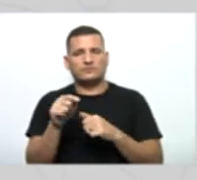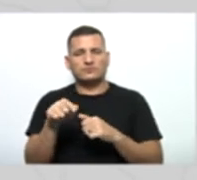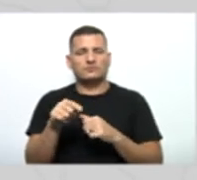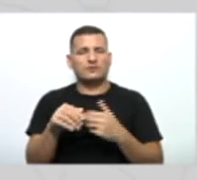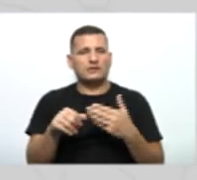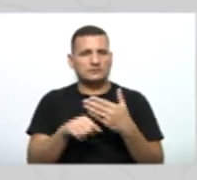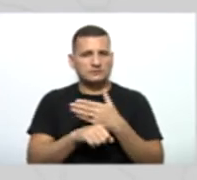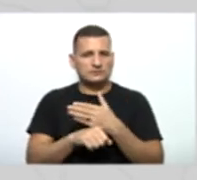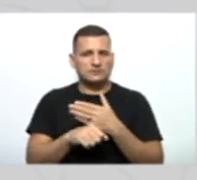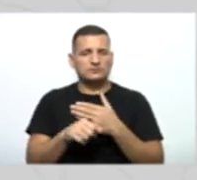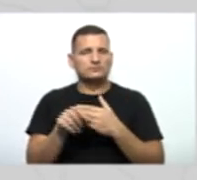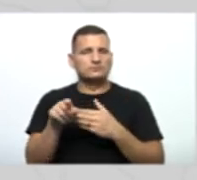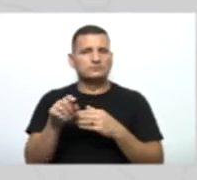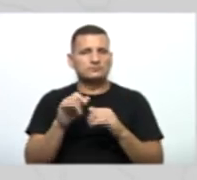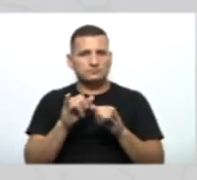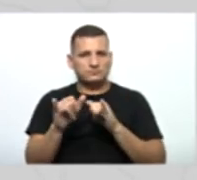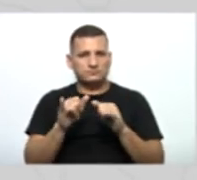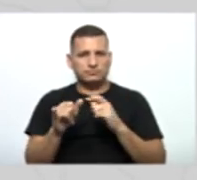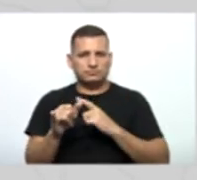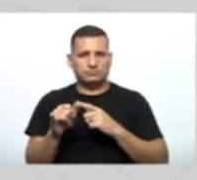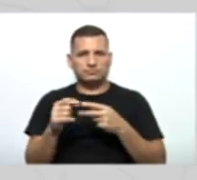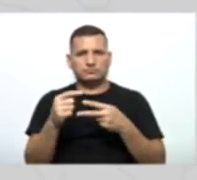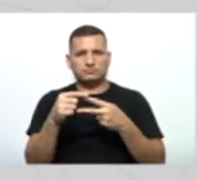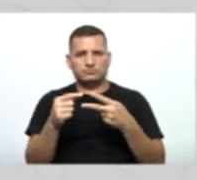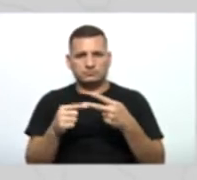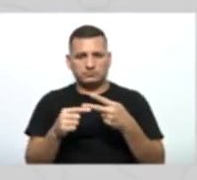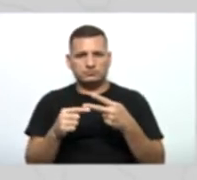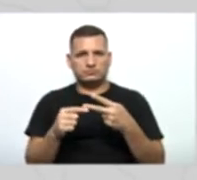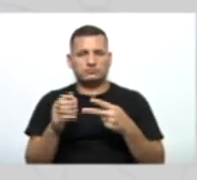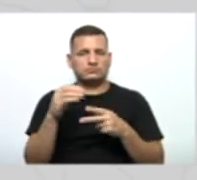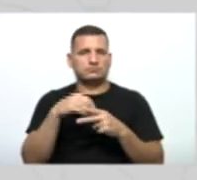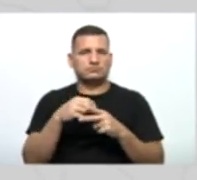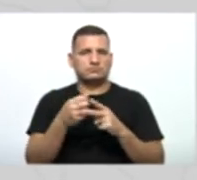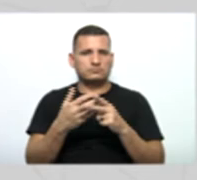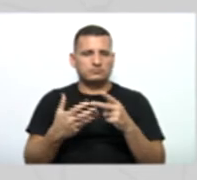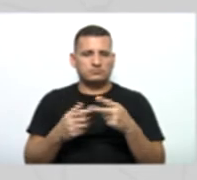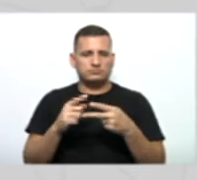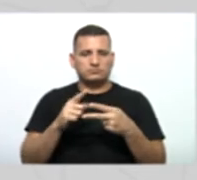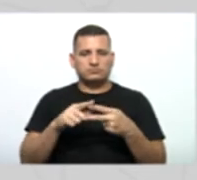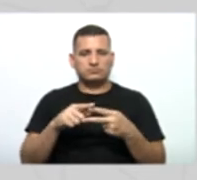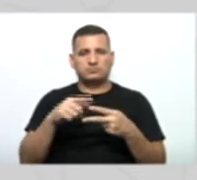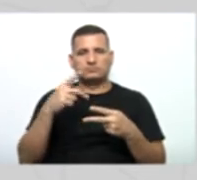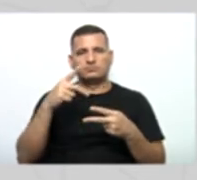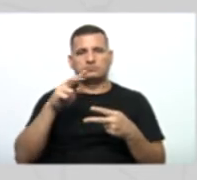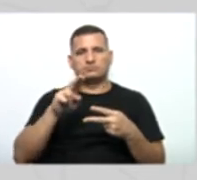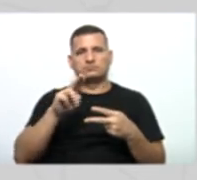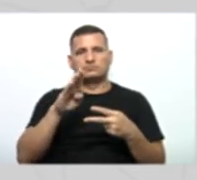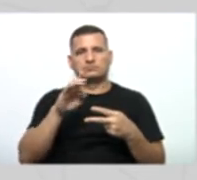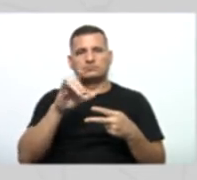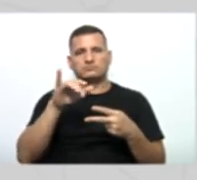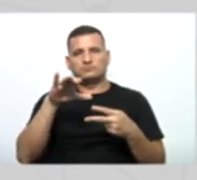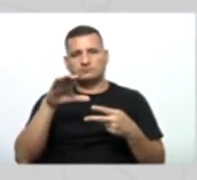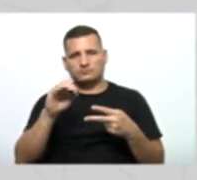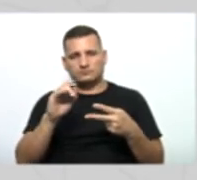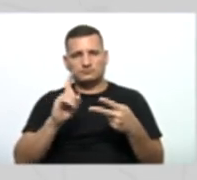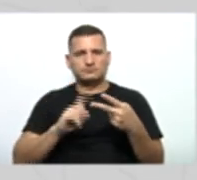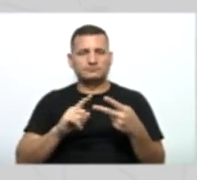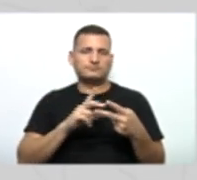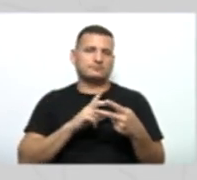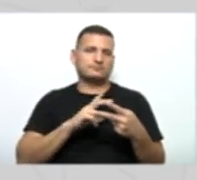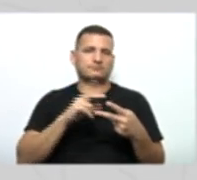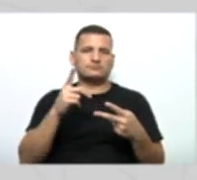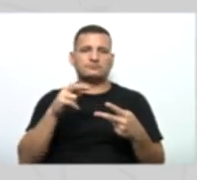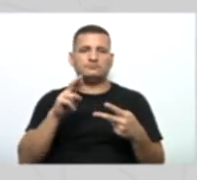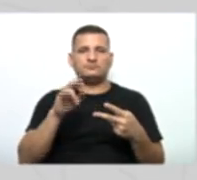desejado, passamos a ter duas classificações dos atributos em nosso programa: o atributo público e o atributo